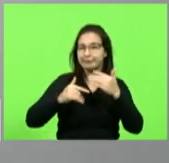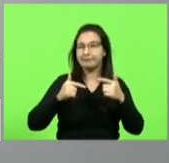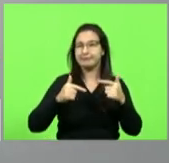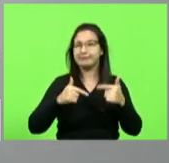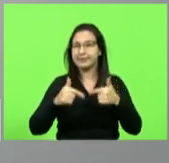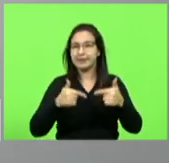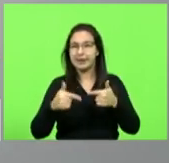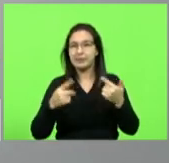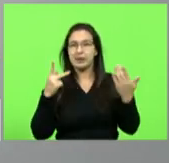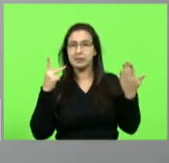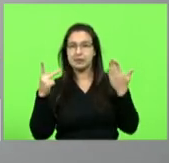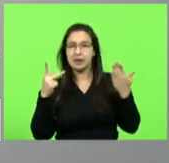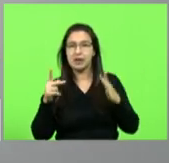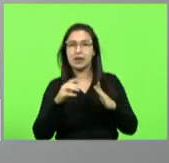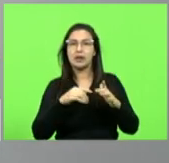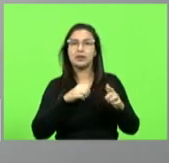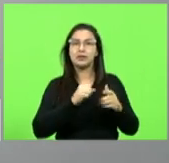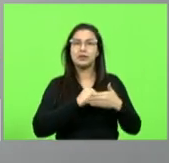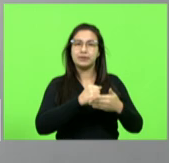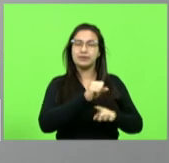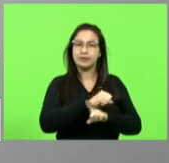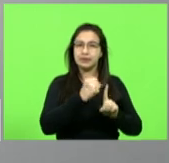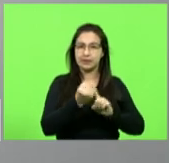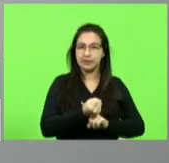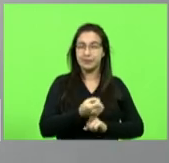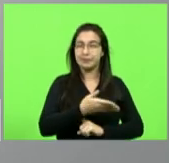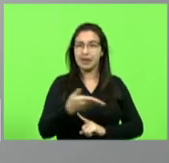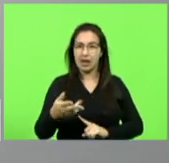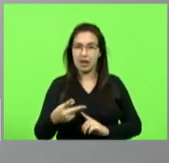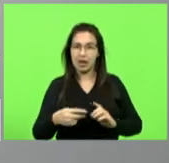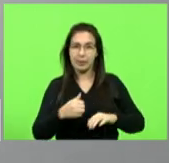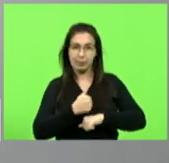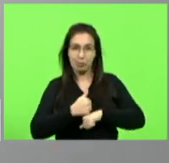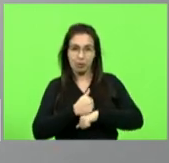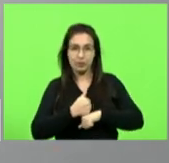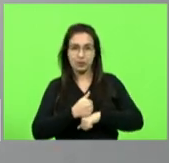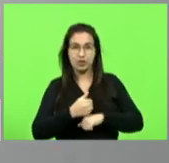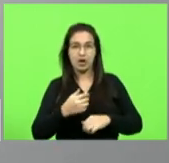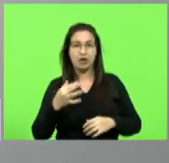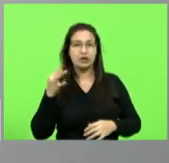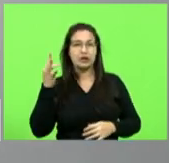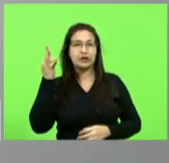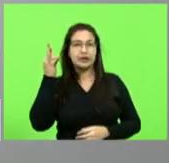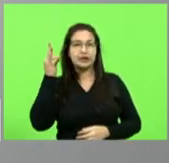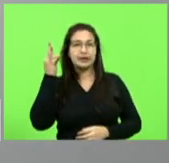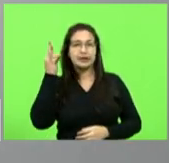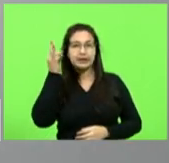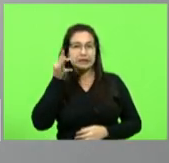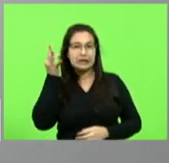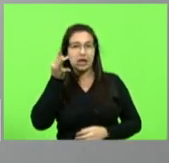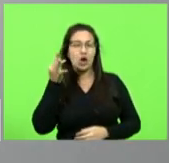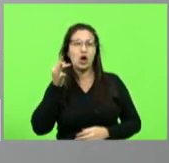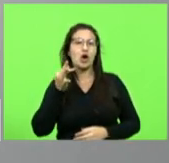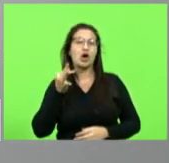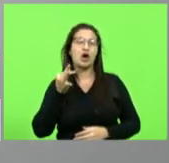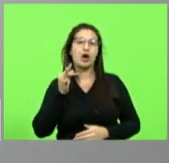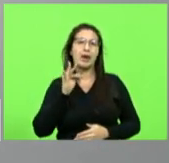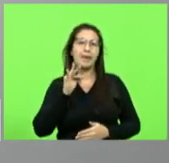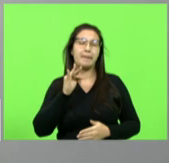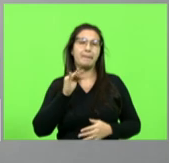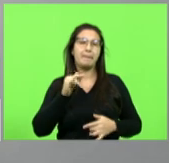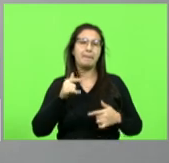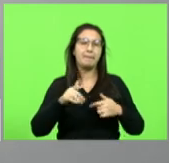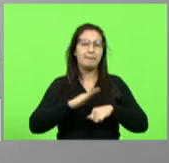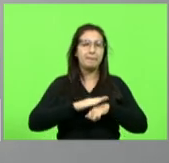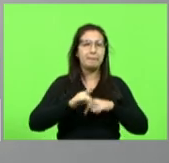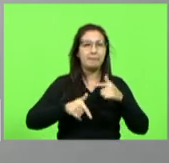assistentes sociais, né? São profissionais que atuam em uma abordagem teórica e prática comprometida com a formação humana de todas